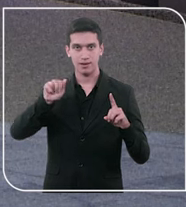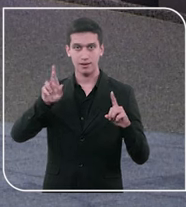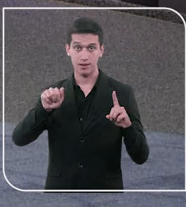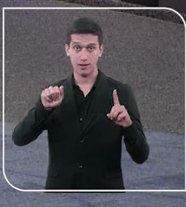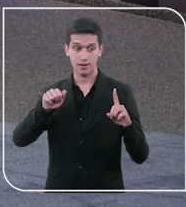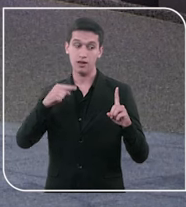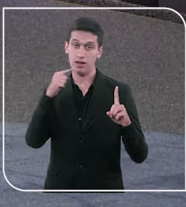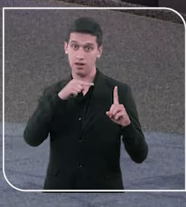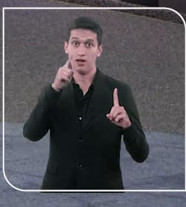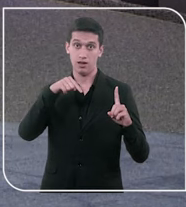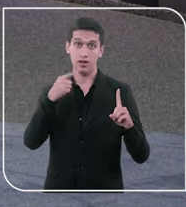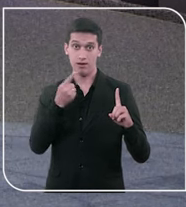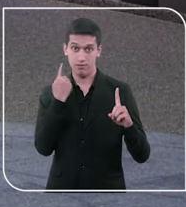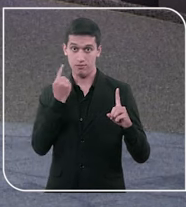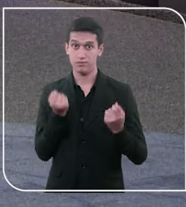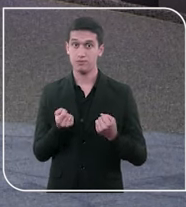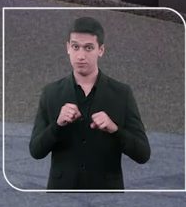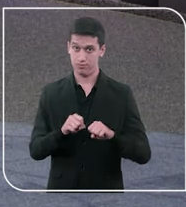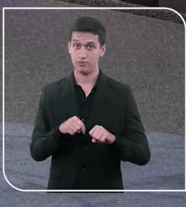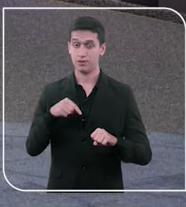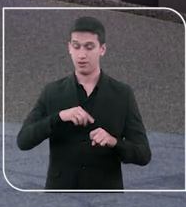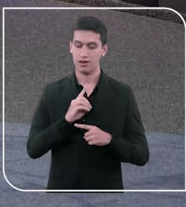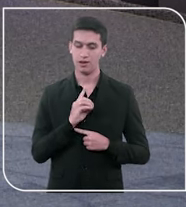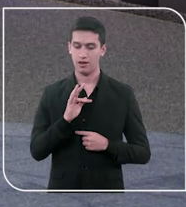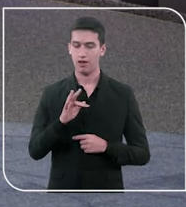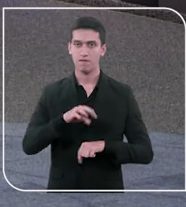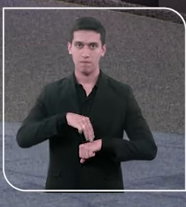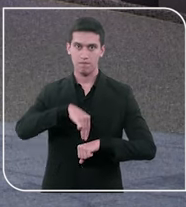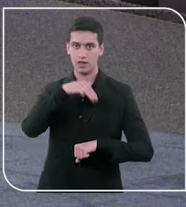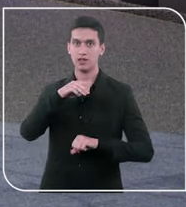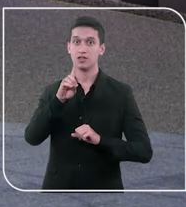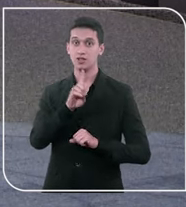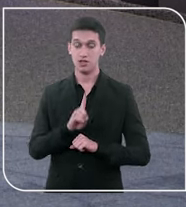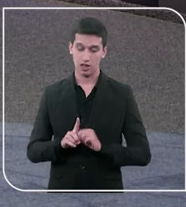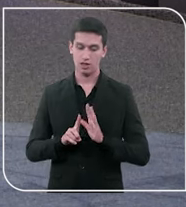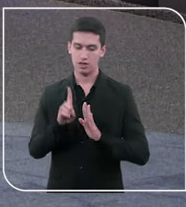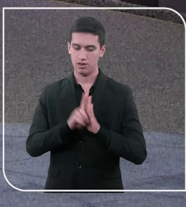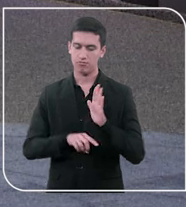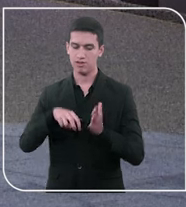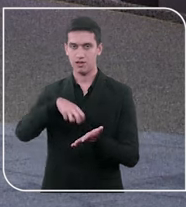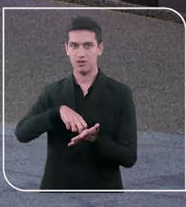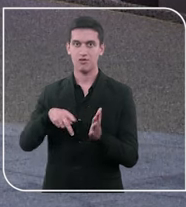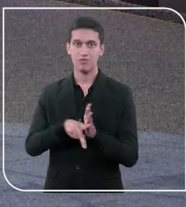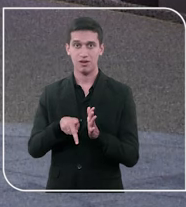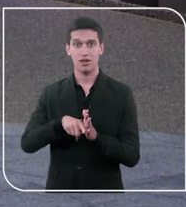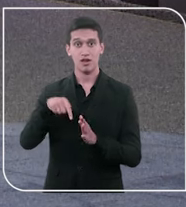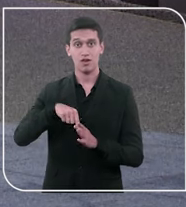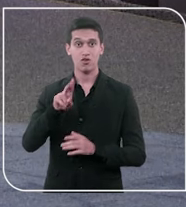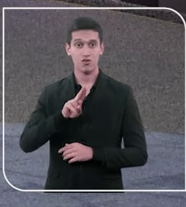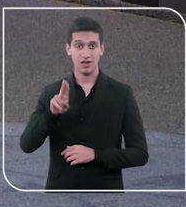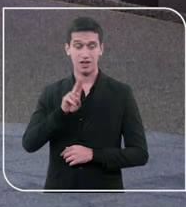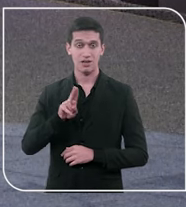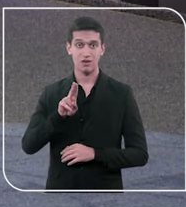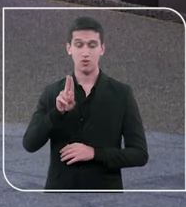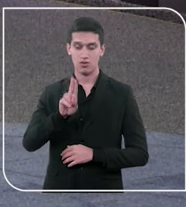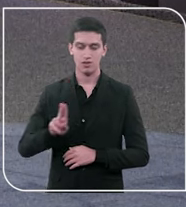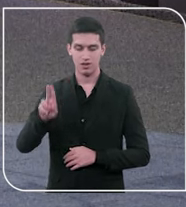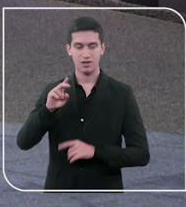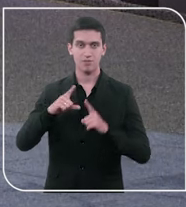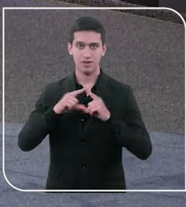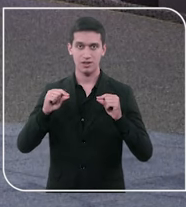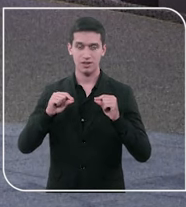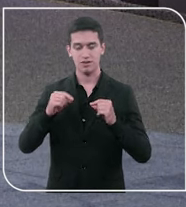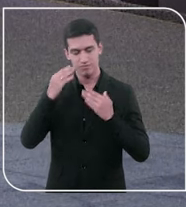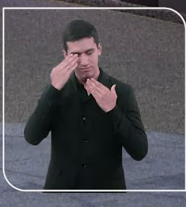Tashi. Ela é defensora pública aqui do Distrito Federal, mestre em Direito Penal pela Universidade de Brasília e professora de Processo